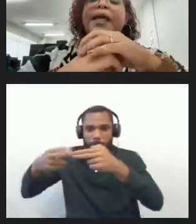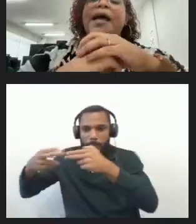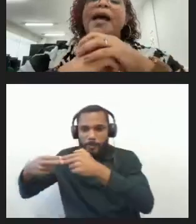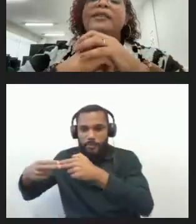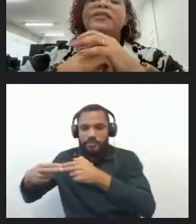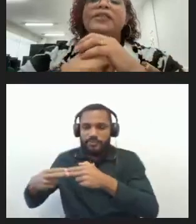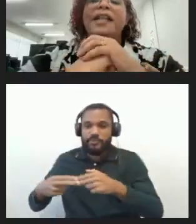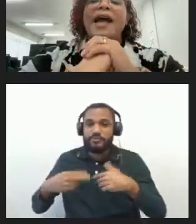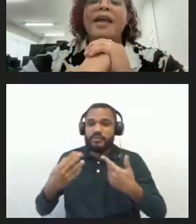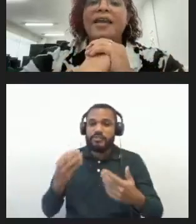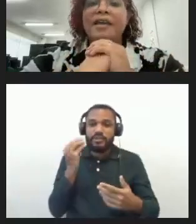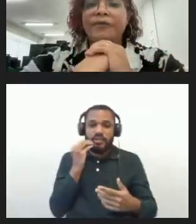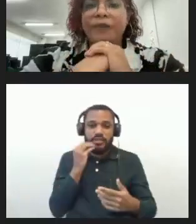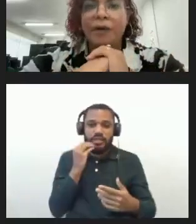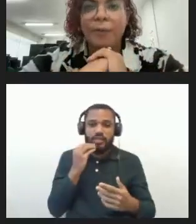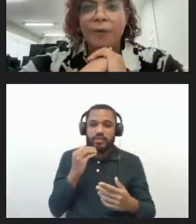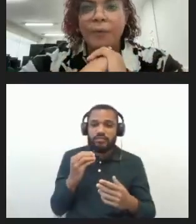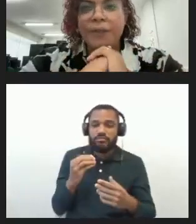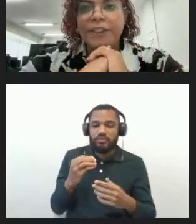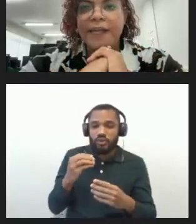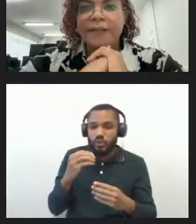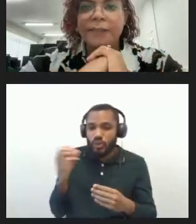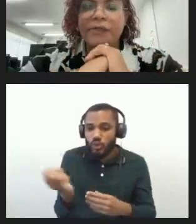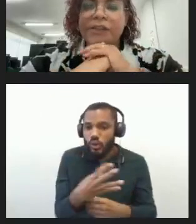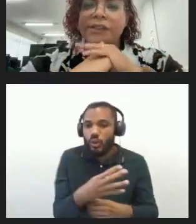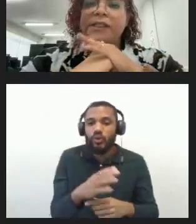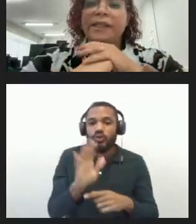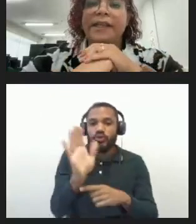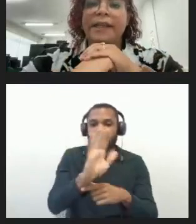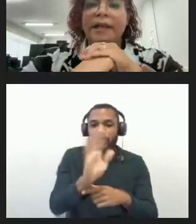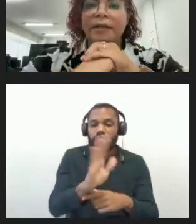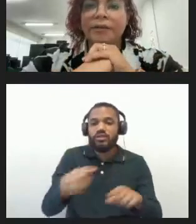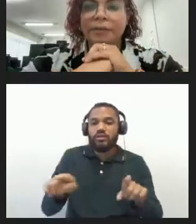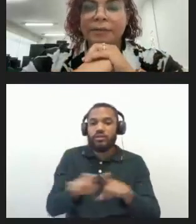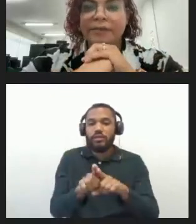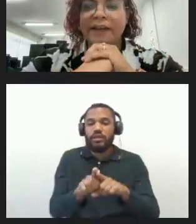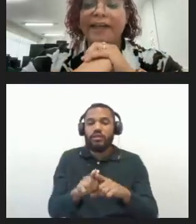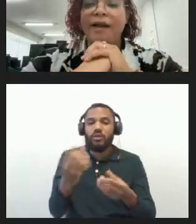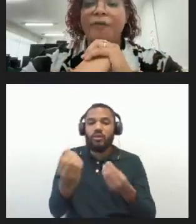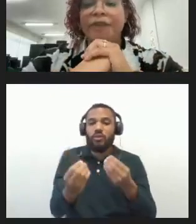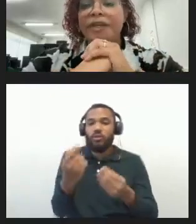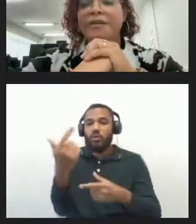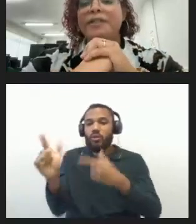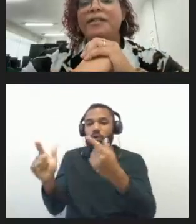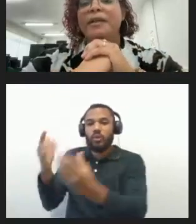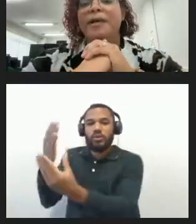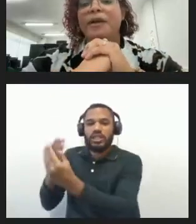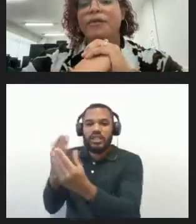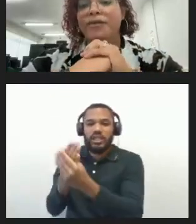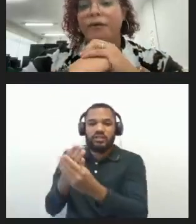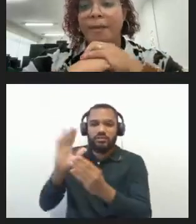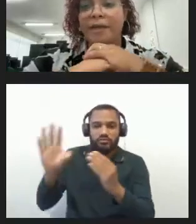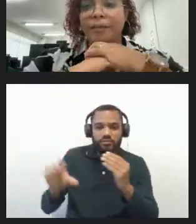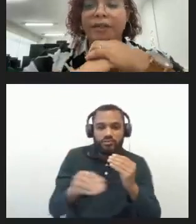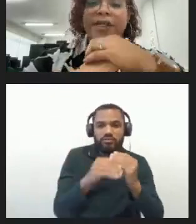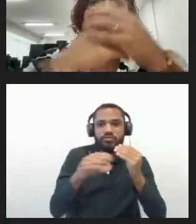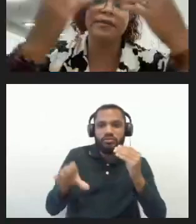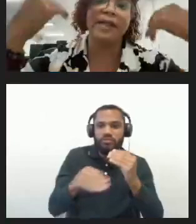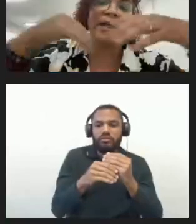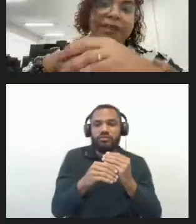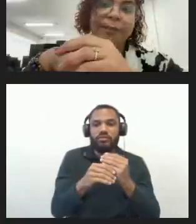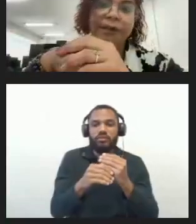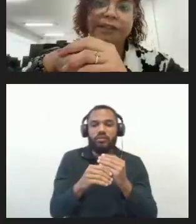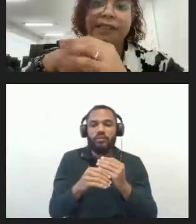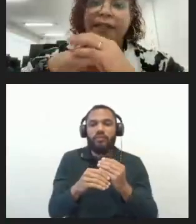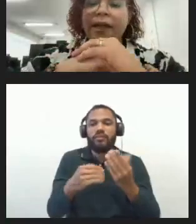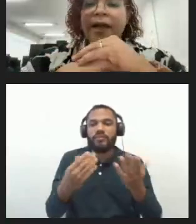filme, adicionar arquivos ao meu projeto, porque quando a gente vai criar um vídeo, a gente trabalha com o desenvolvimento de projetos,